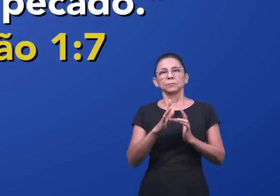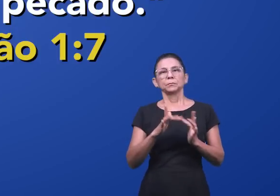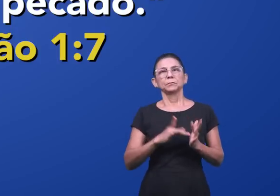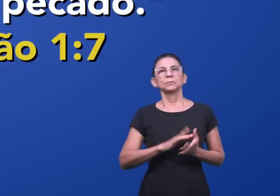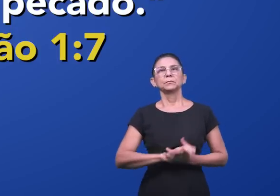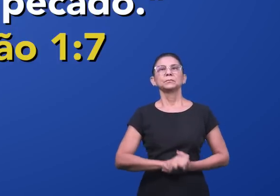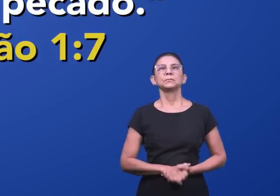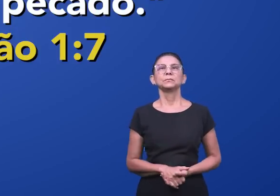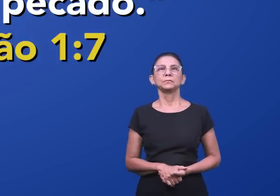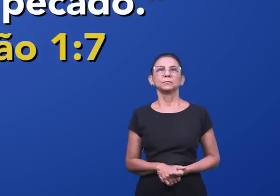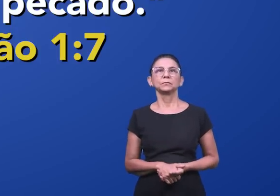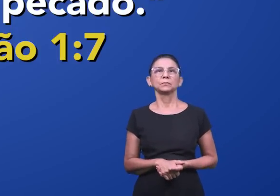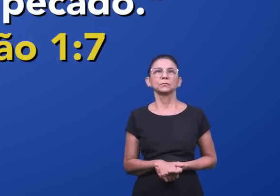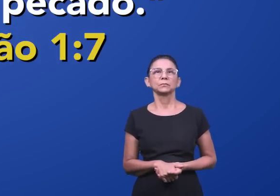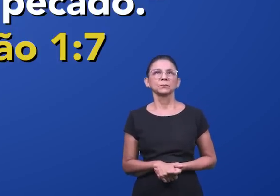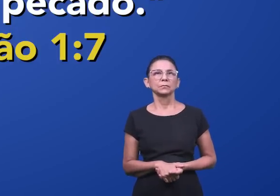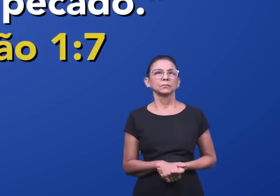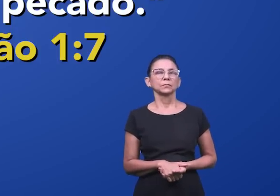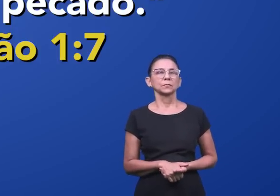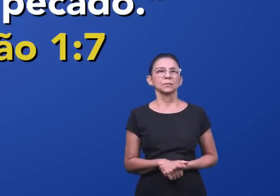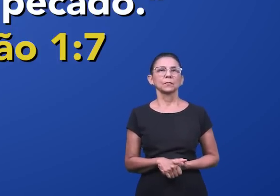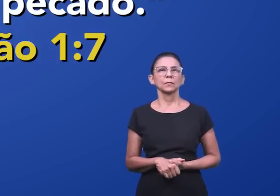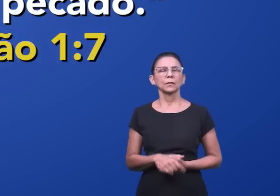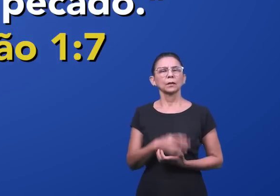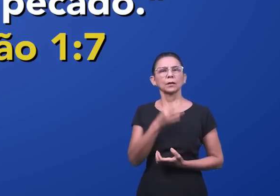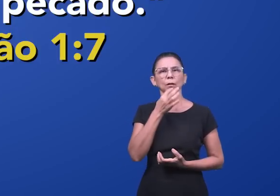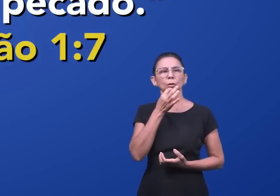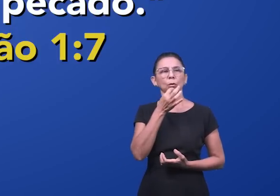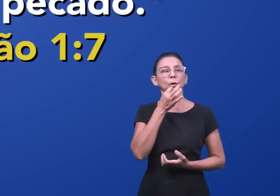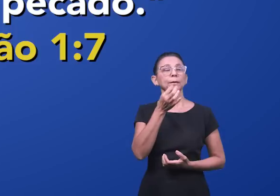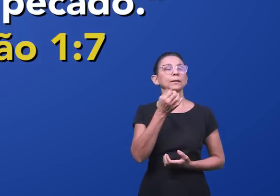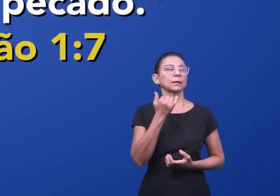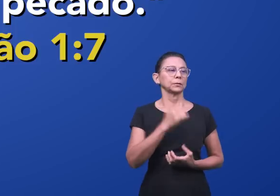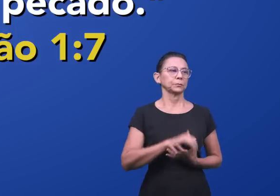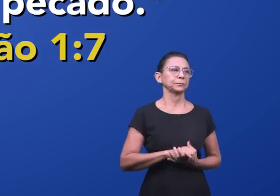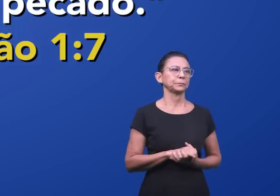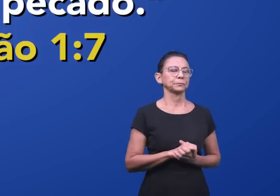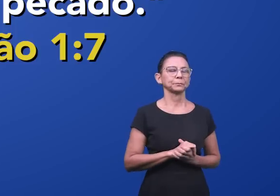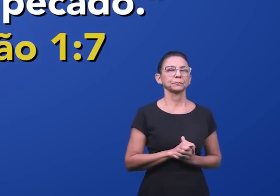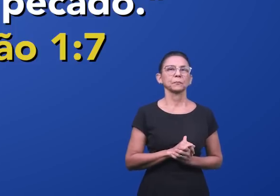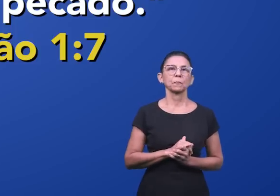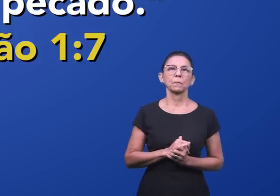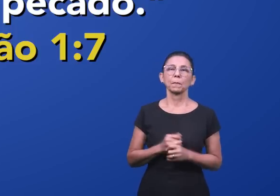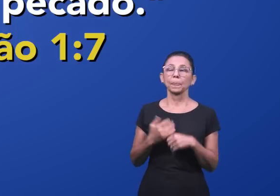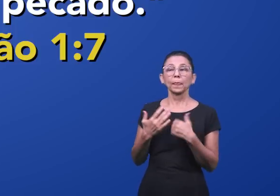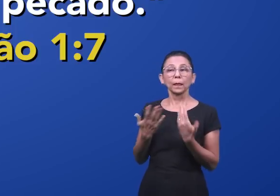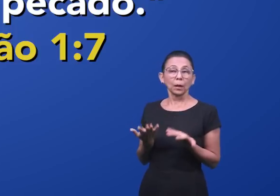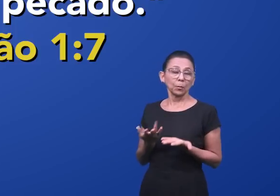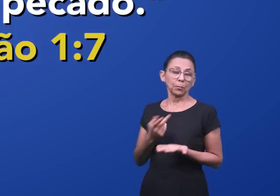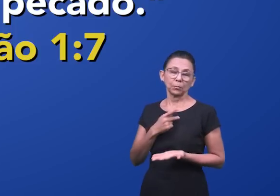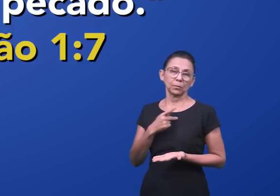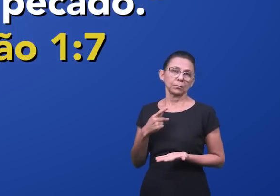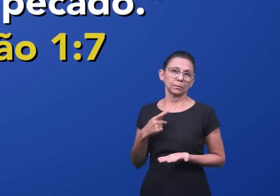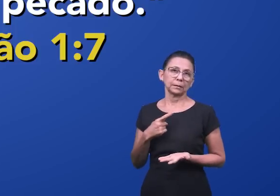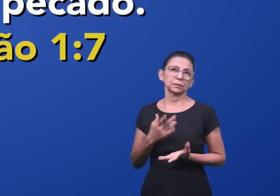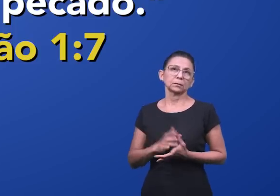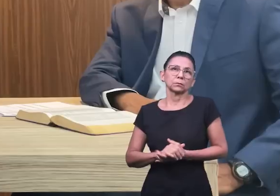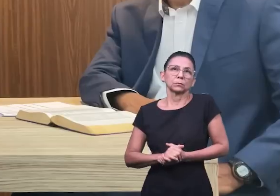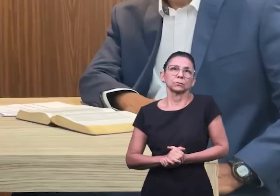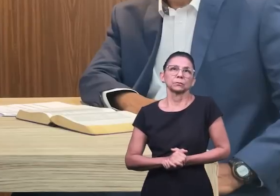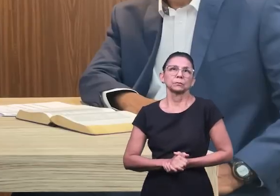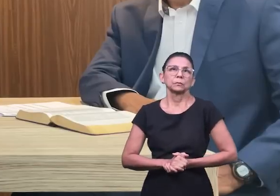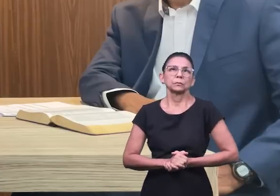tem vivido em trevas, o povo do Senhor ele tem a palavra, que é a revelação, e nós temos a luz do Senhor. A paz do Senhor